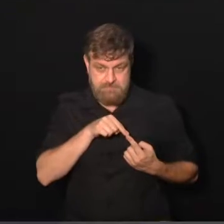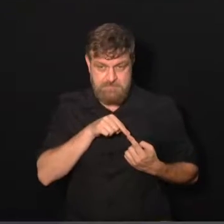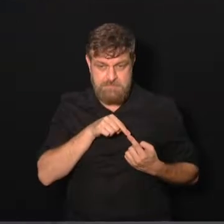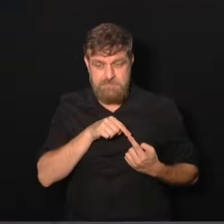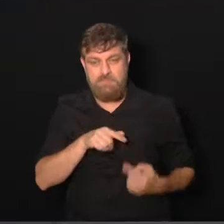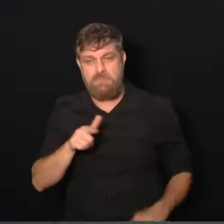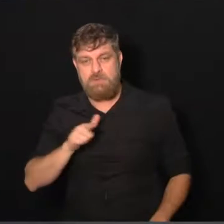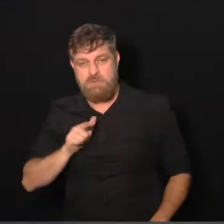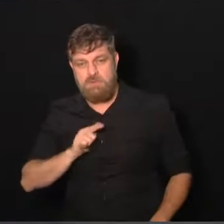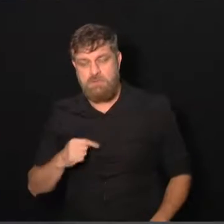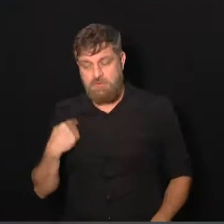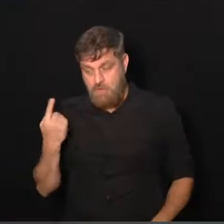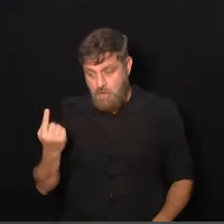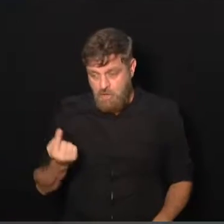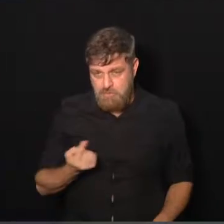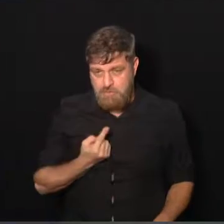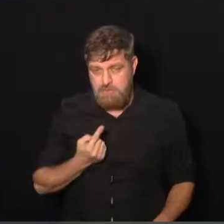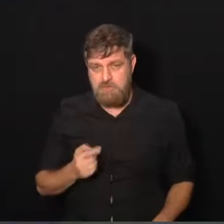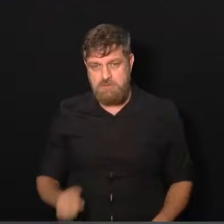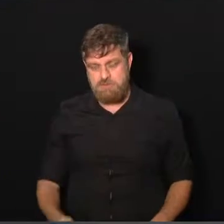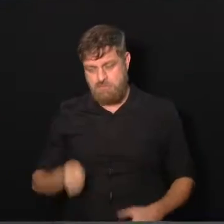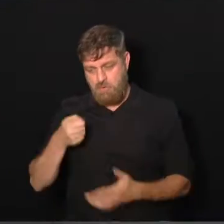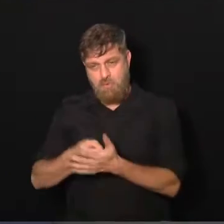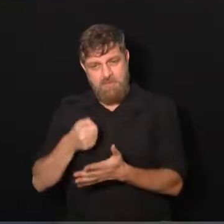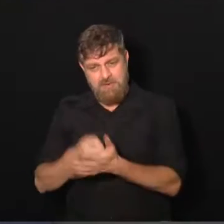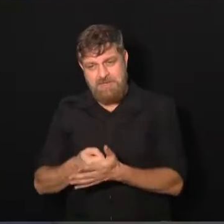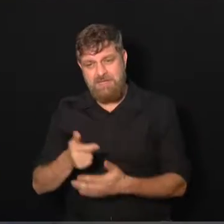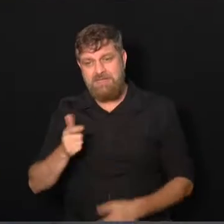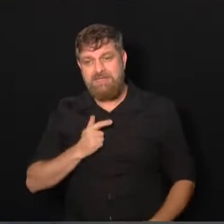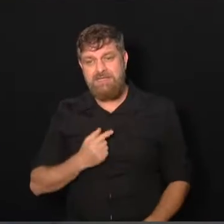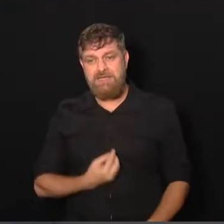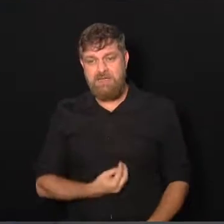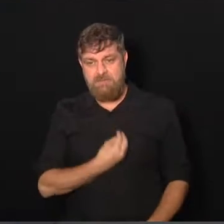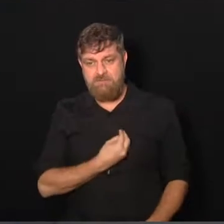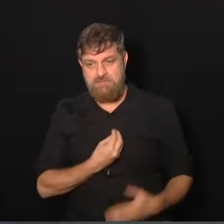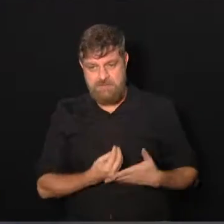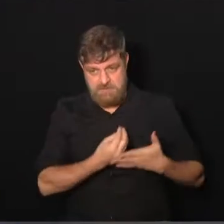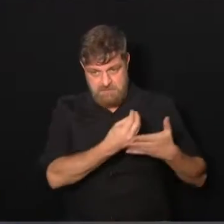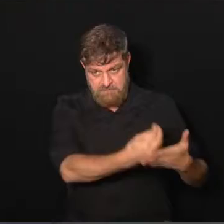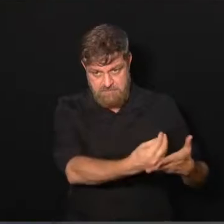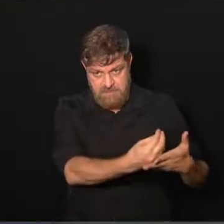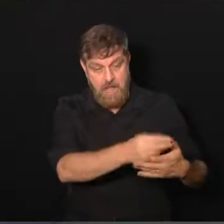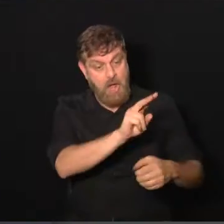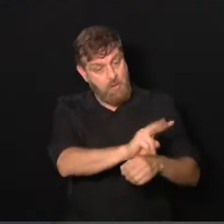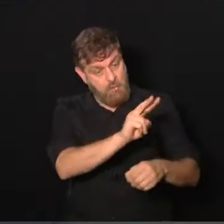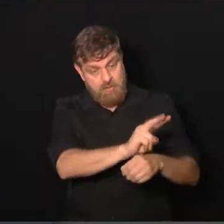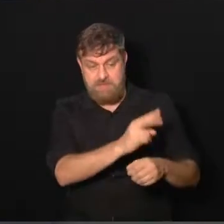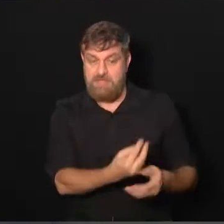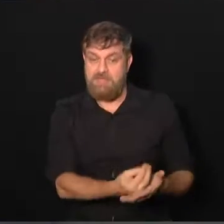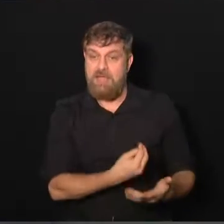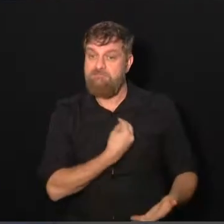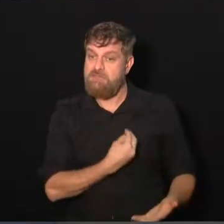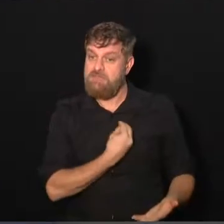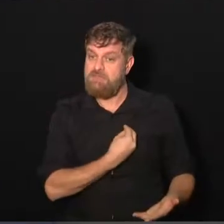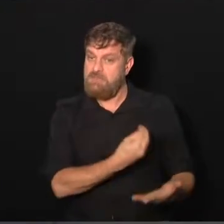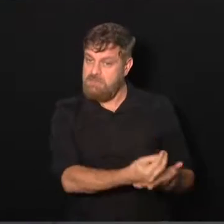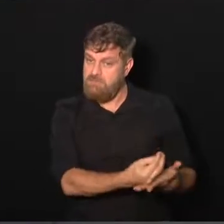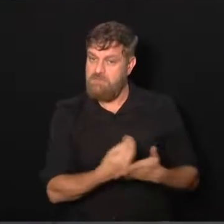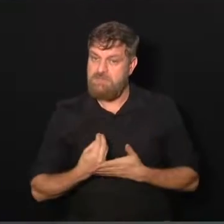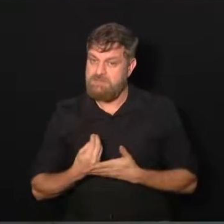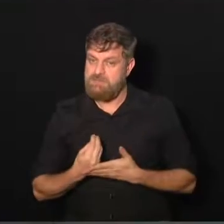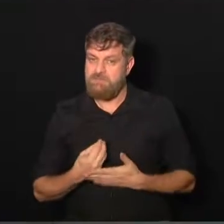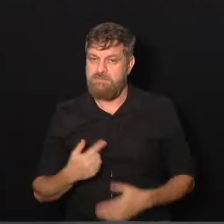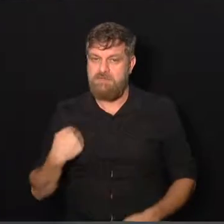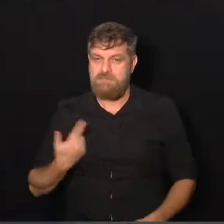aqui é que a gente garanta que onde a gente deixa uma vida, essa vida seja preservada. Eu vejo que a gente está